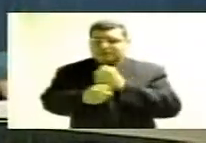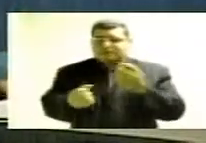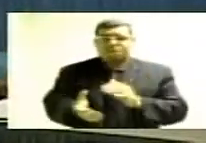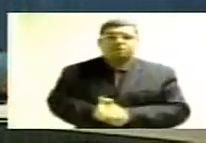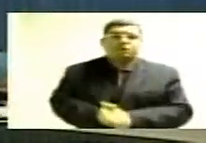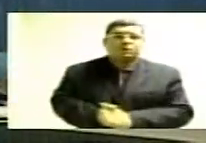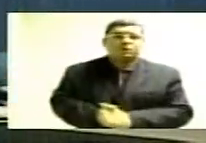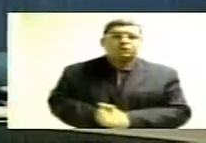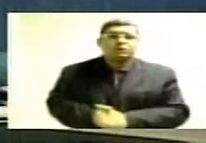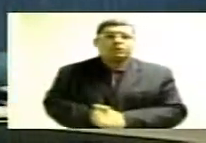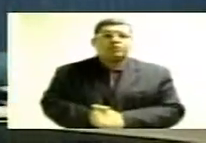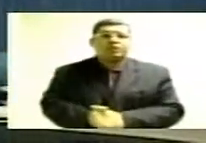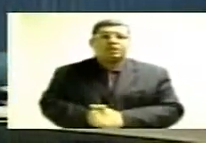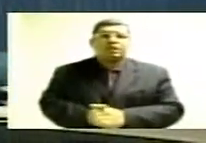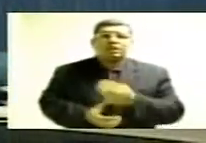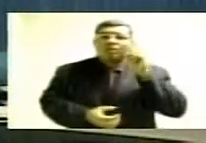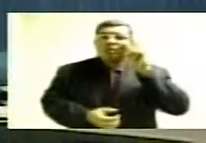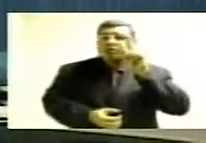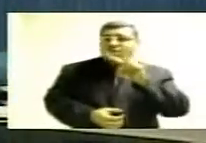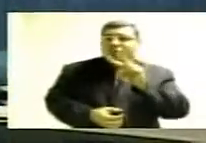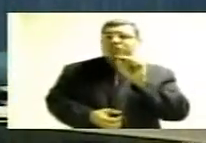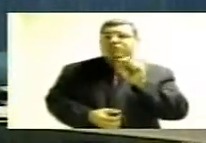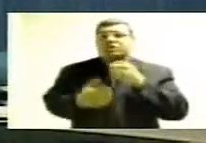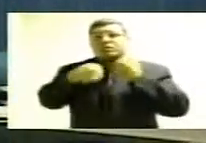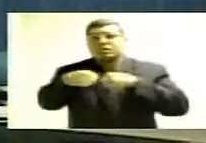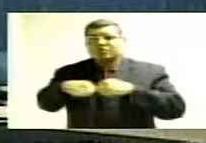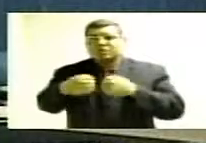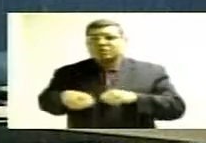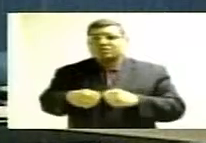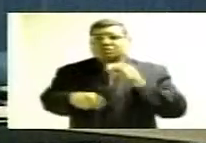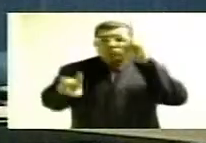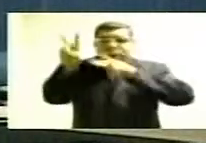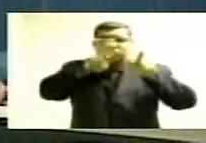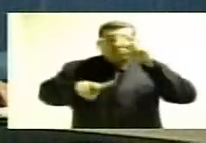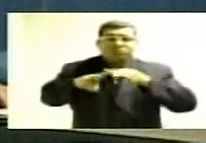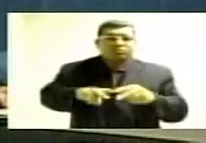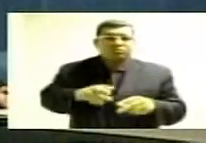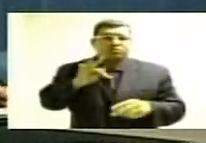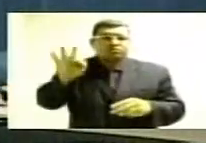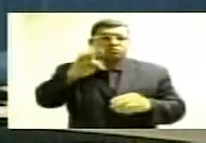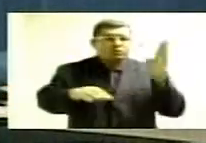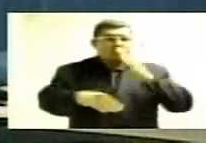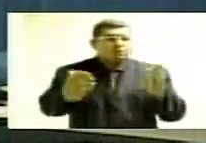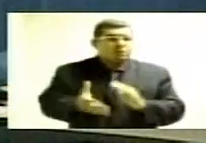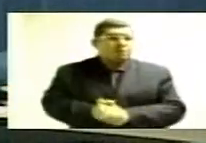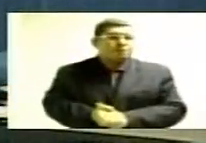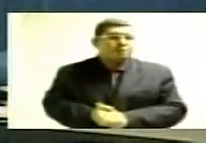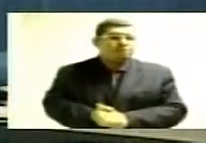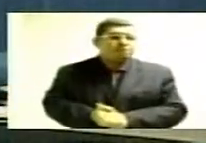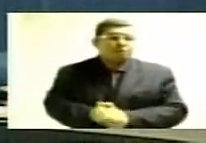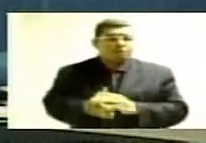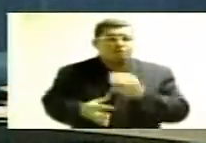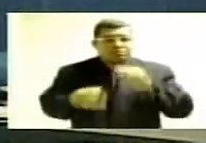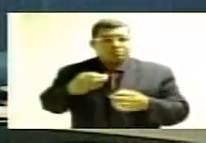contas. Isso remete à necessária revisão do Pacto Federativo Brasileiro, de uma